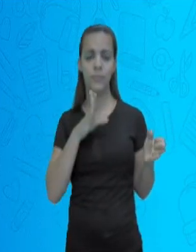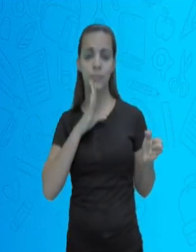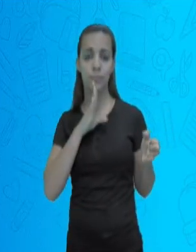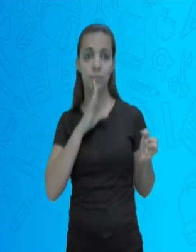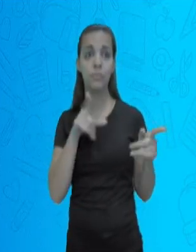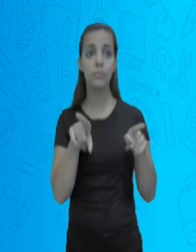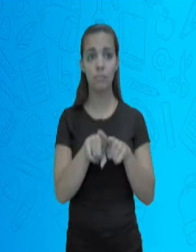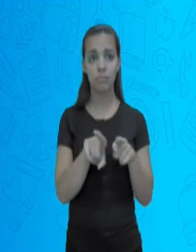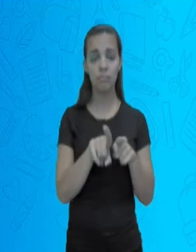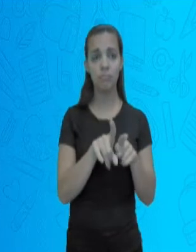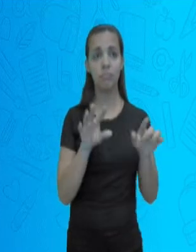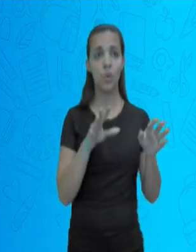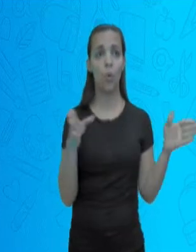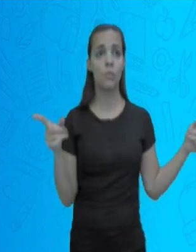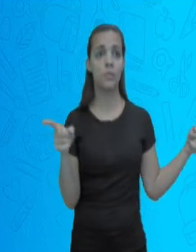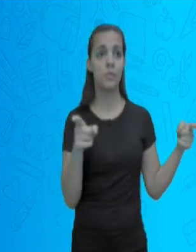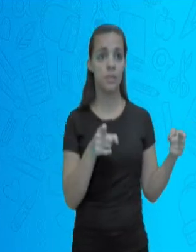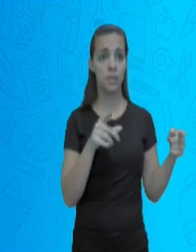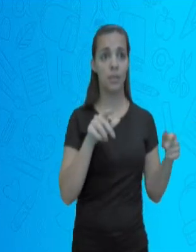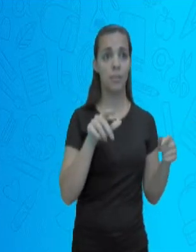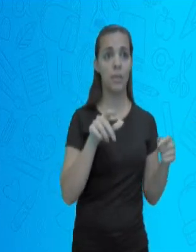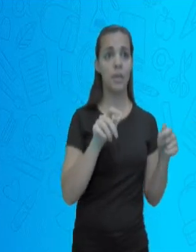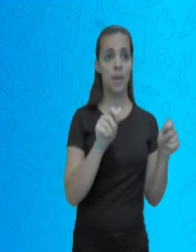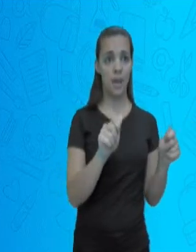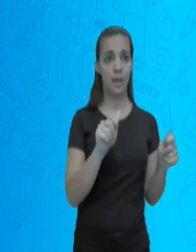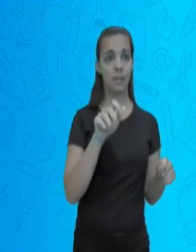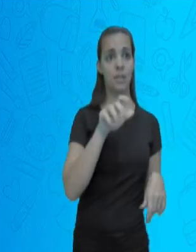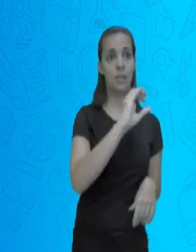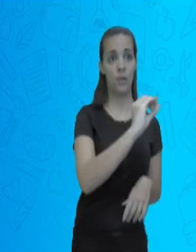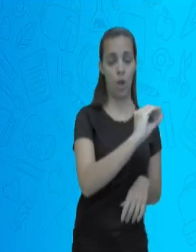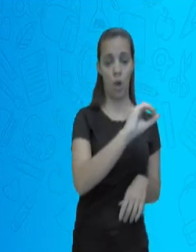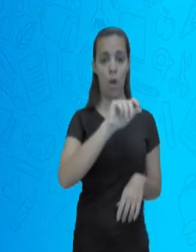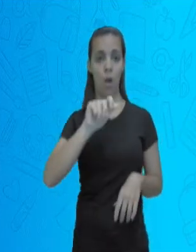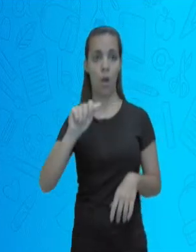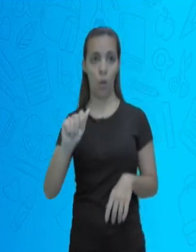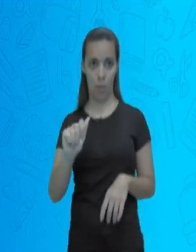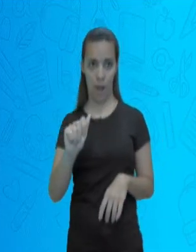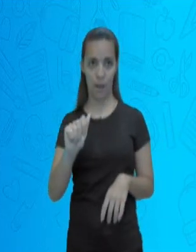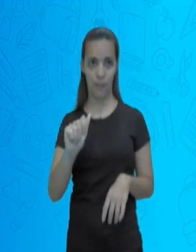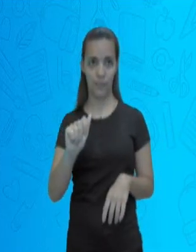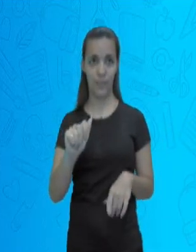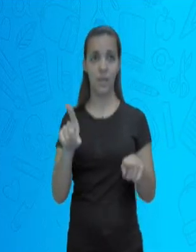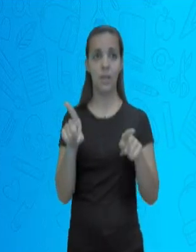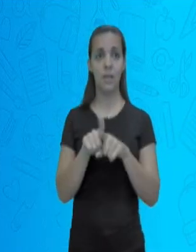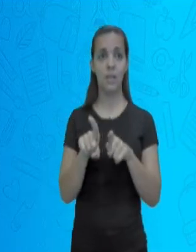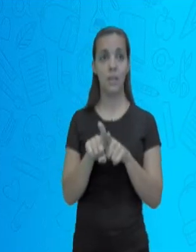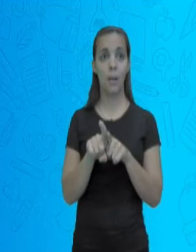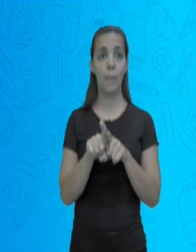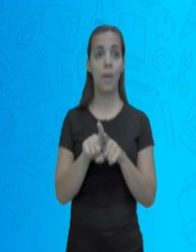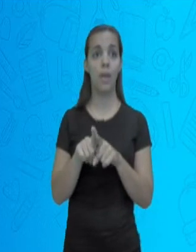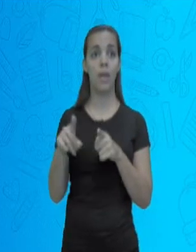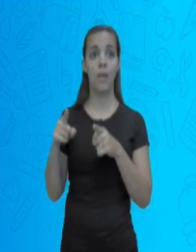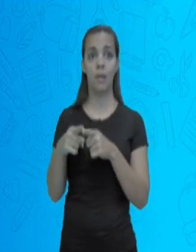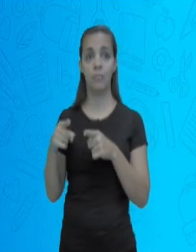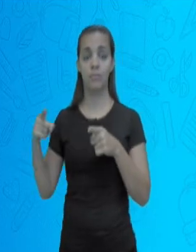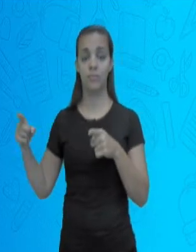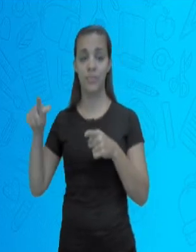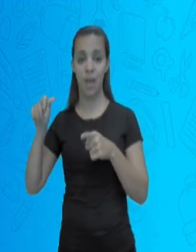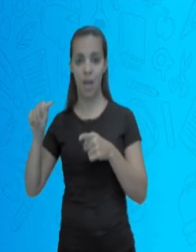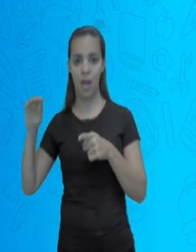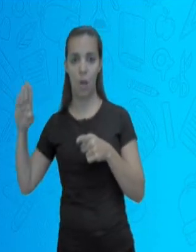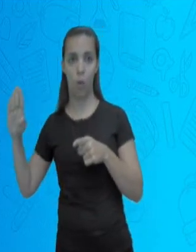coincidentes. Vejam, nós temos a semirreta OA e nós temos a OB. Então, o primeiro exemplo nós